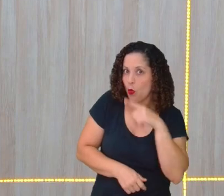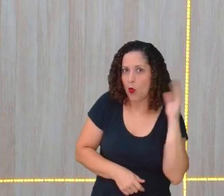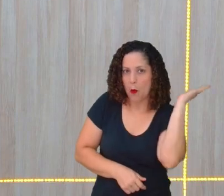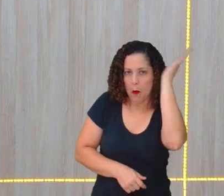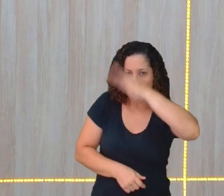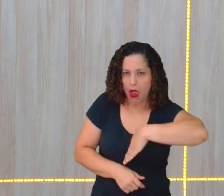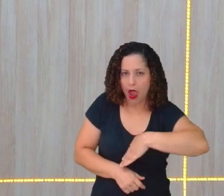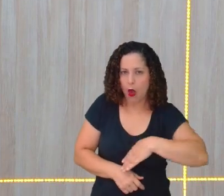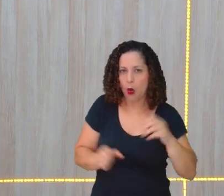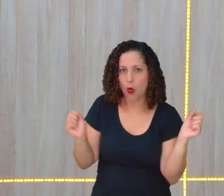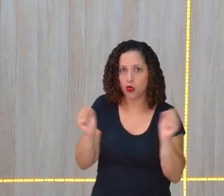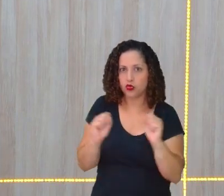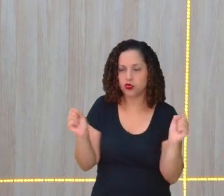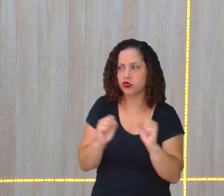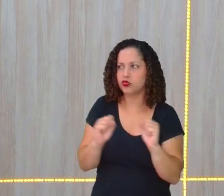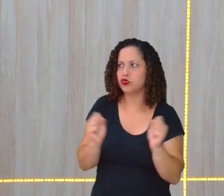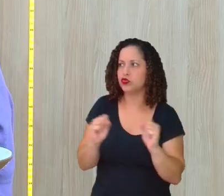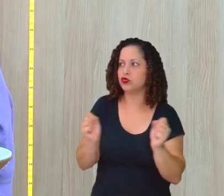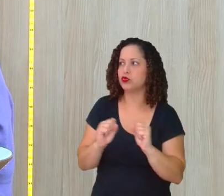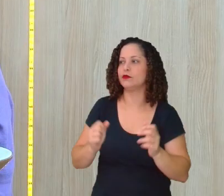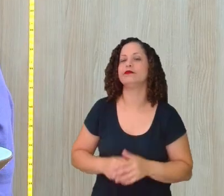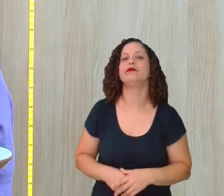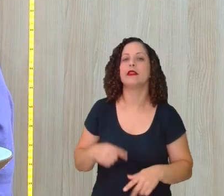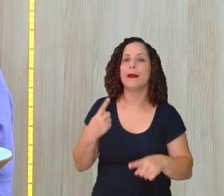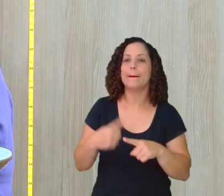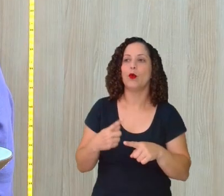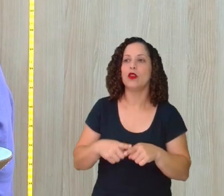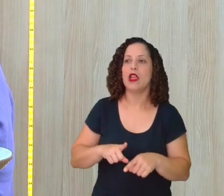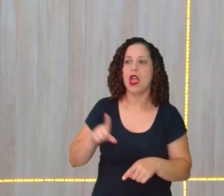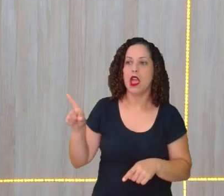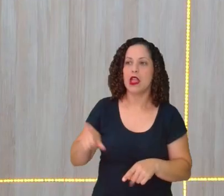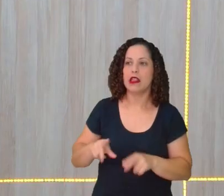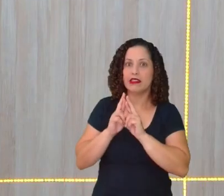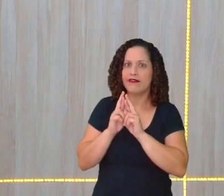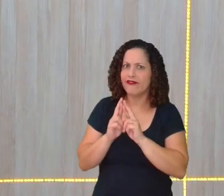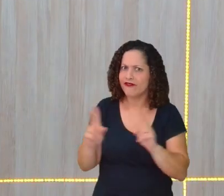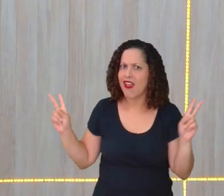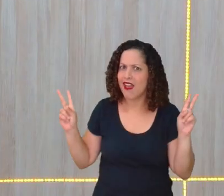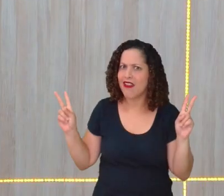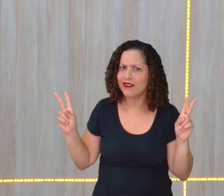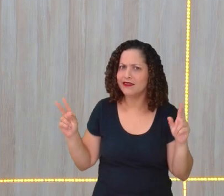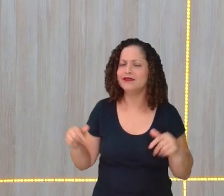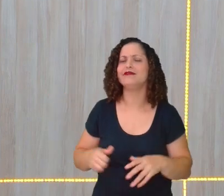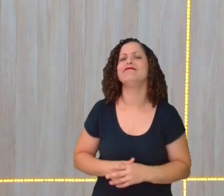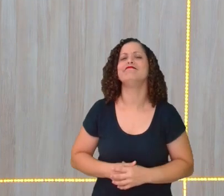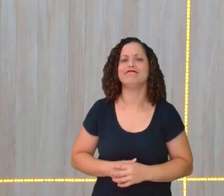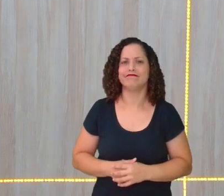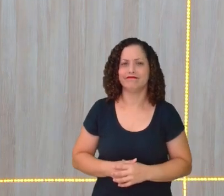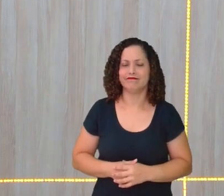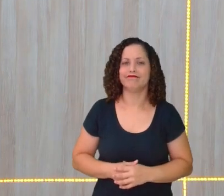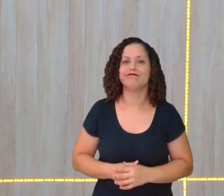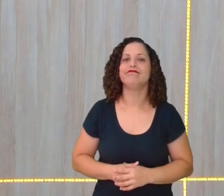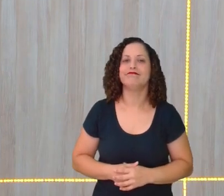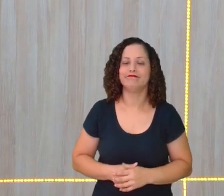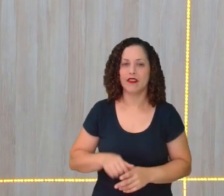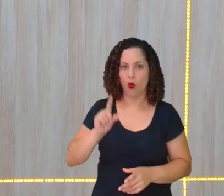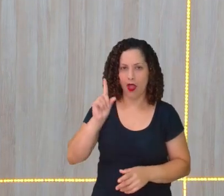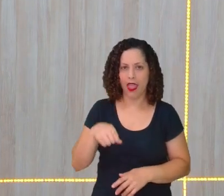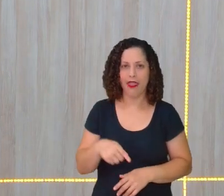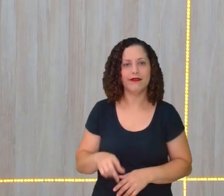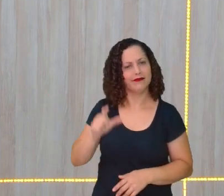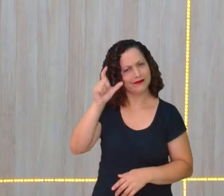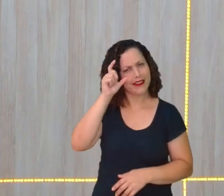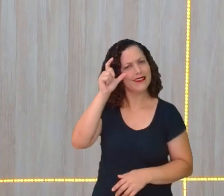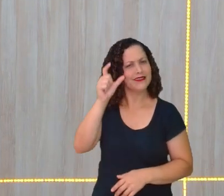aquela coisa toda. Só porque era diferente, né? Só porque era diferente. Então, é uma mensagem interessantíssima.